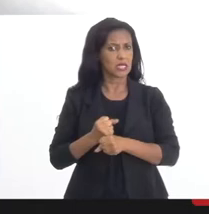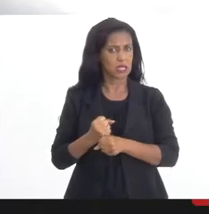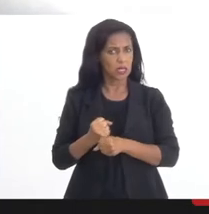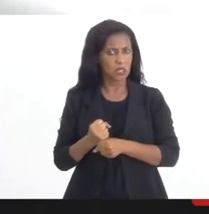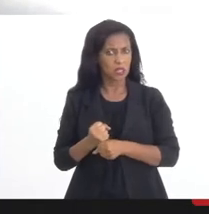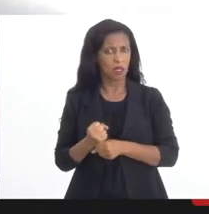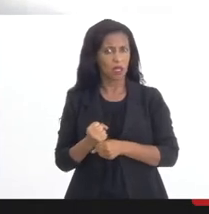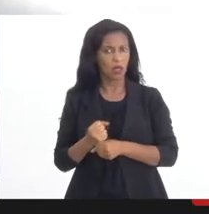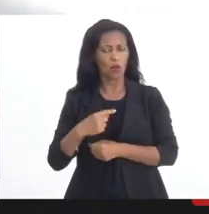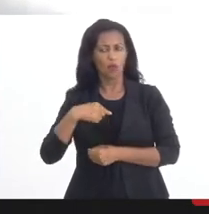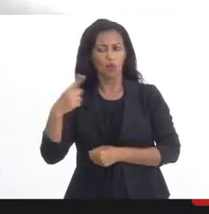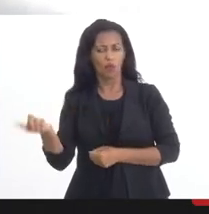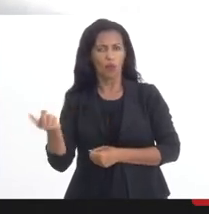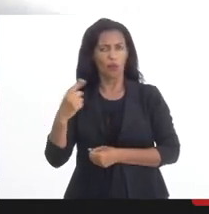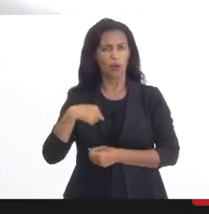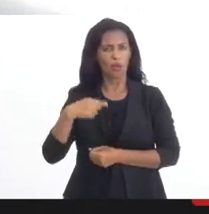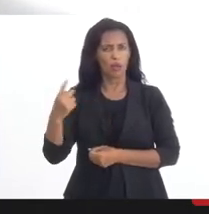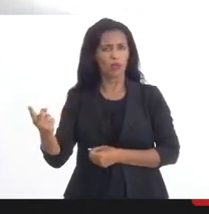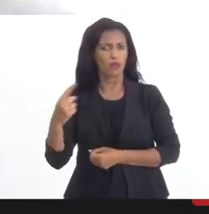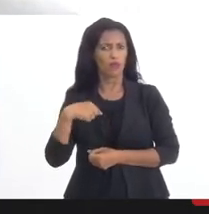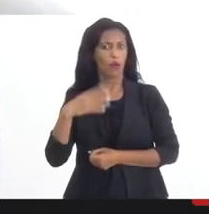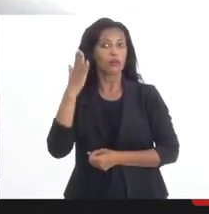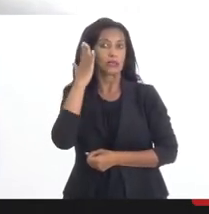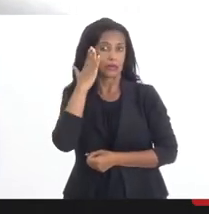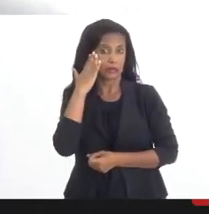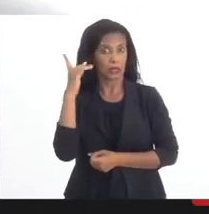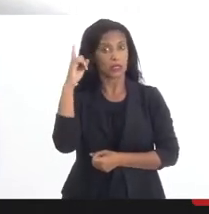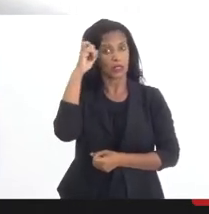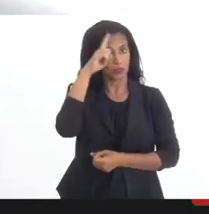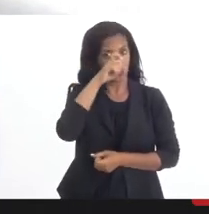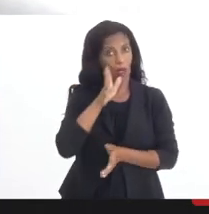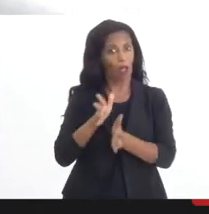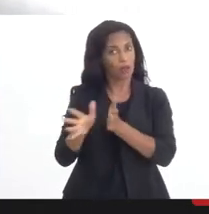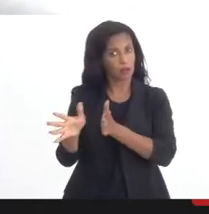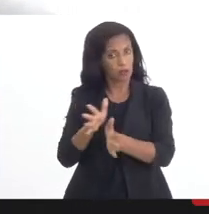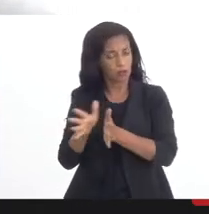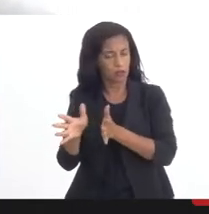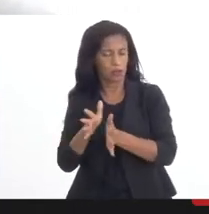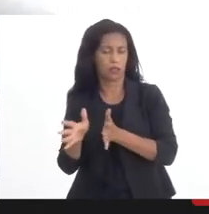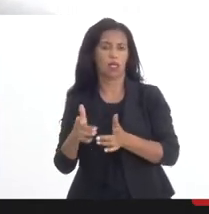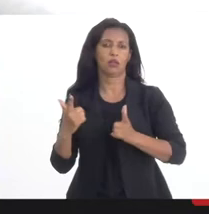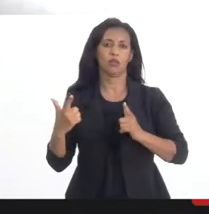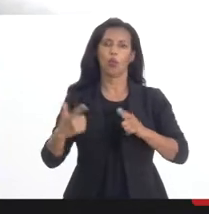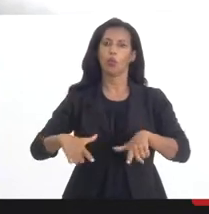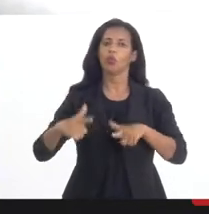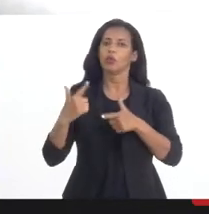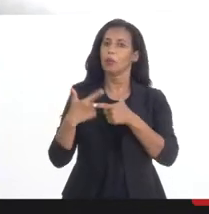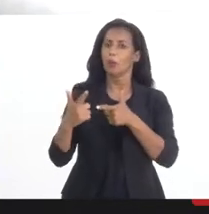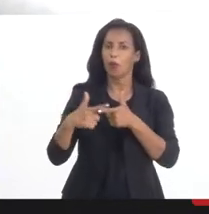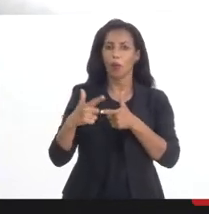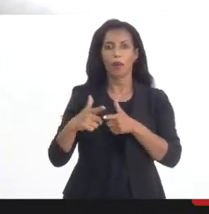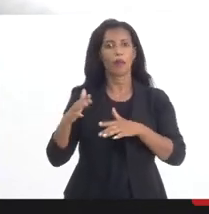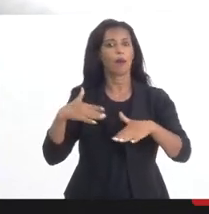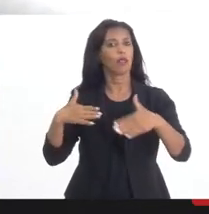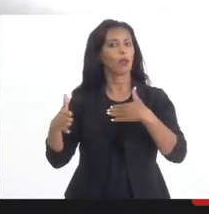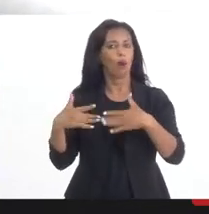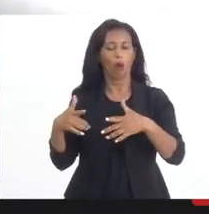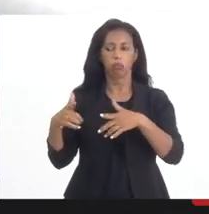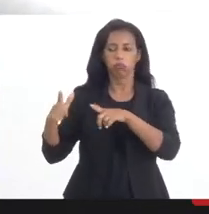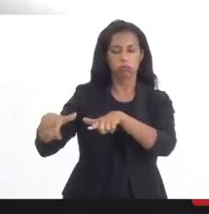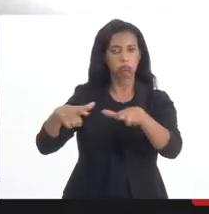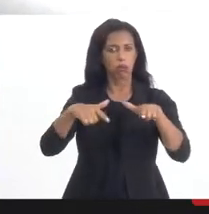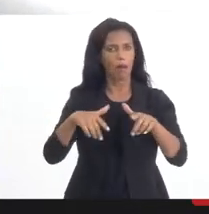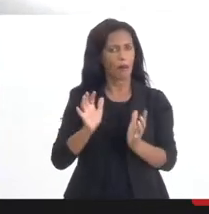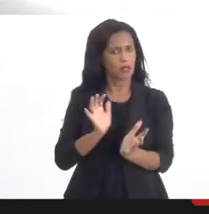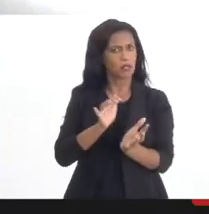volto nos dias de trabalho, sabemos as dificuldades de acesso em épocas onde existem problemas, como em qualquer região do Rio de Janeiro, mas